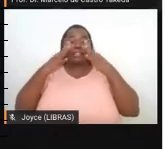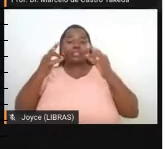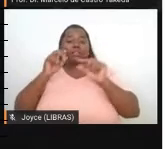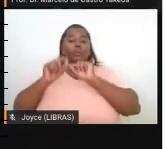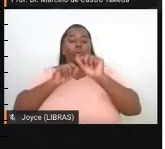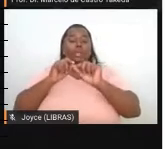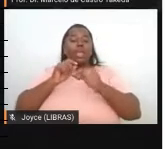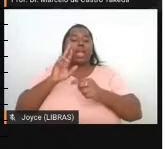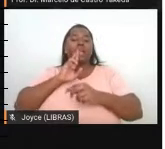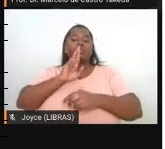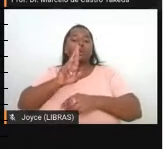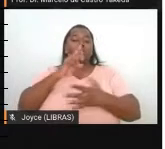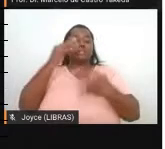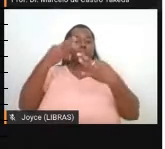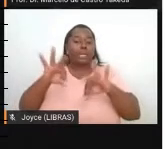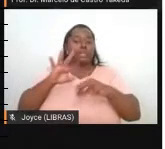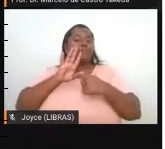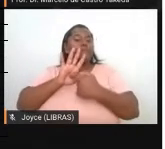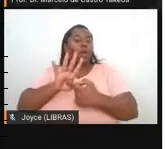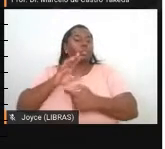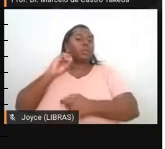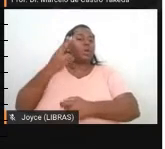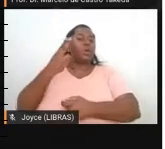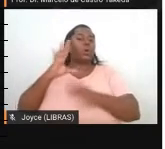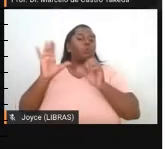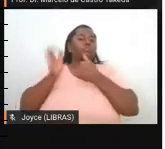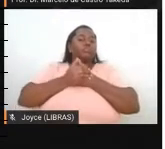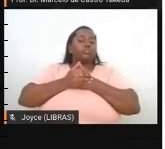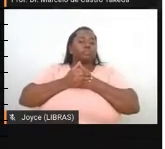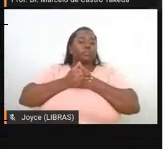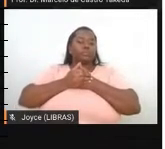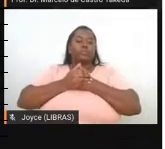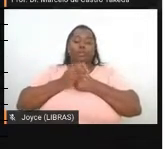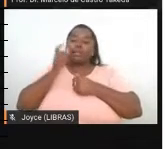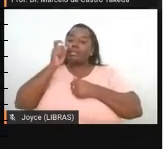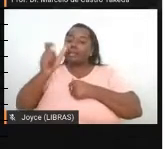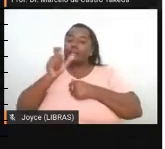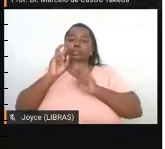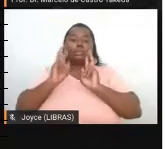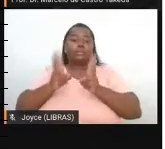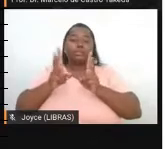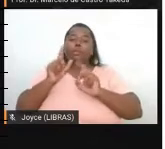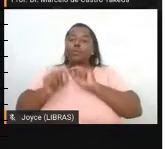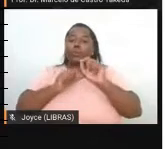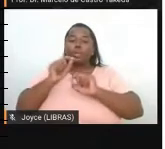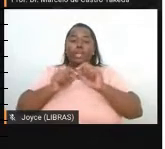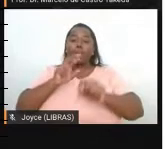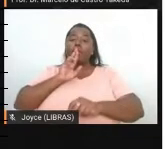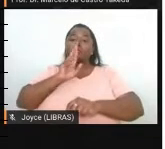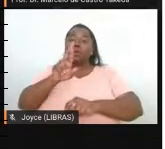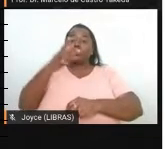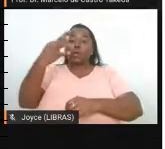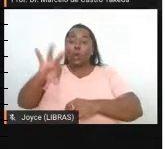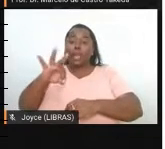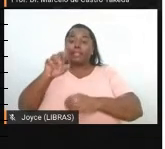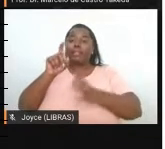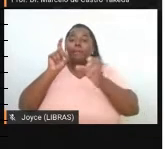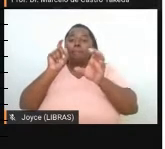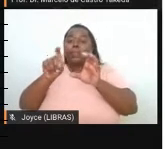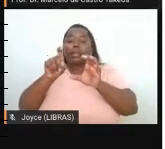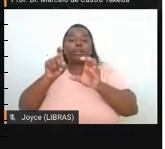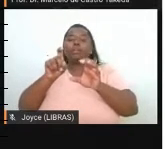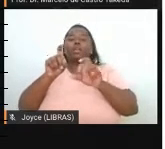não. Tá? Então, nesse caso aqui, é interessante a gente sempre não desmarcar a resposta correta. Na sequência, após a